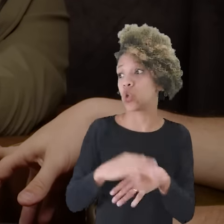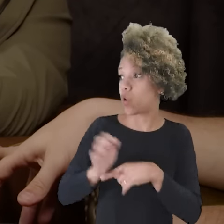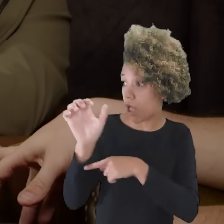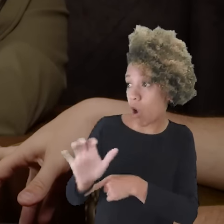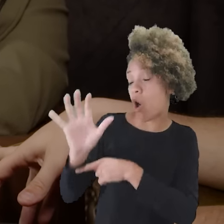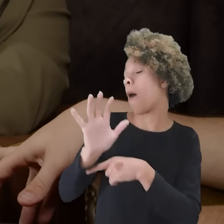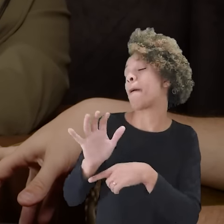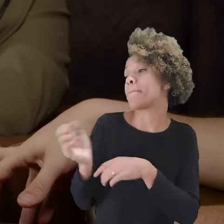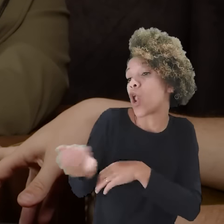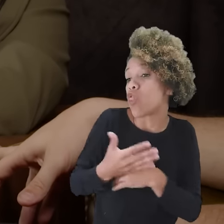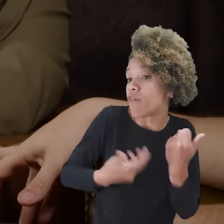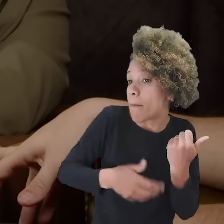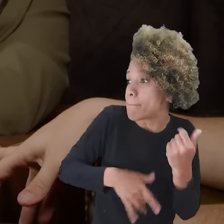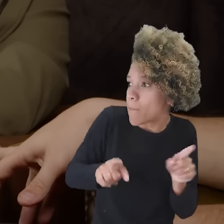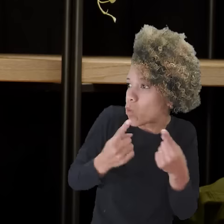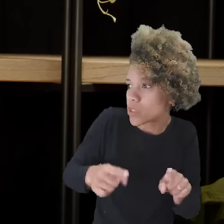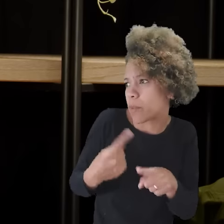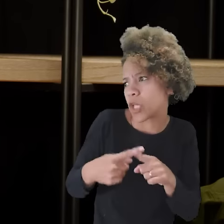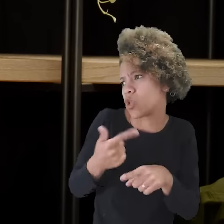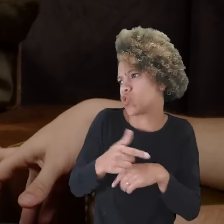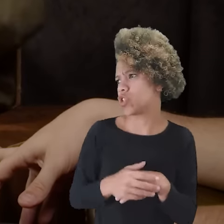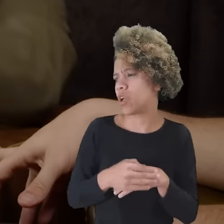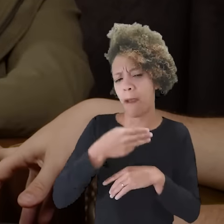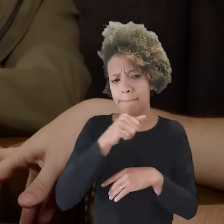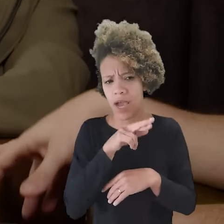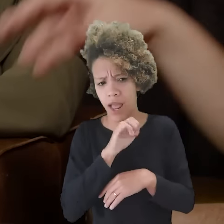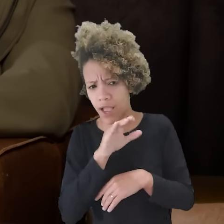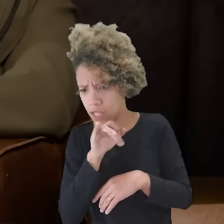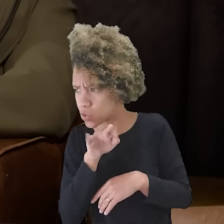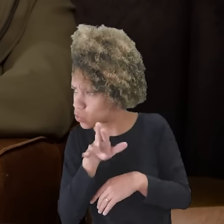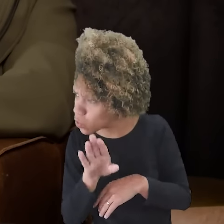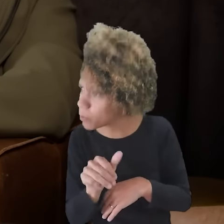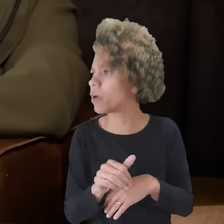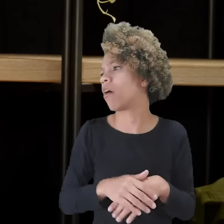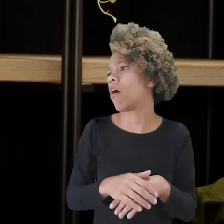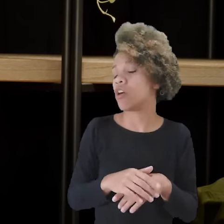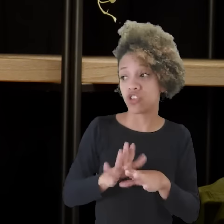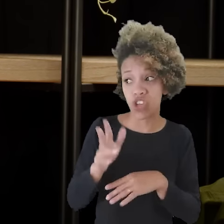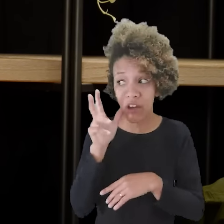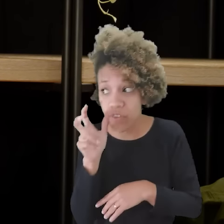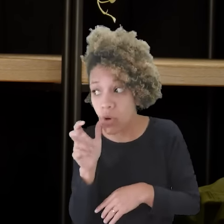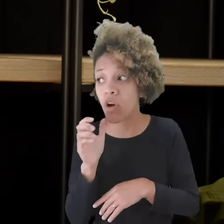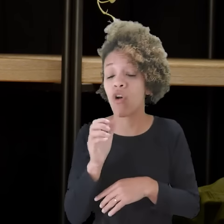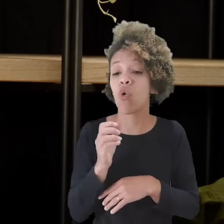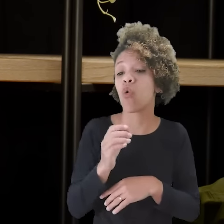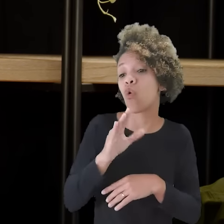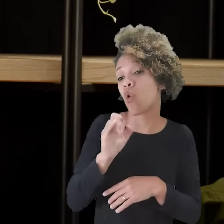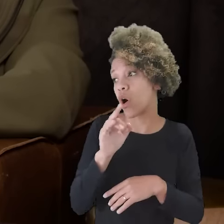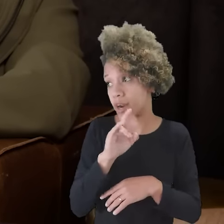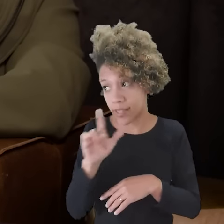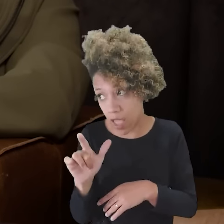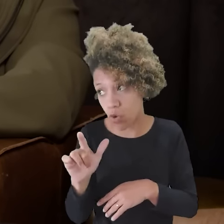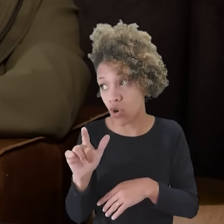um ritmo novo que não existia né tipo Maracatu já ouviu o Cordel do fogo Encantado Não eu quero saber o que você tem para me